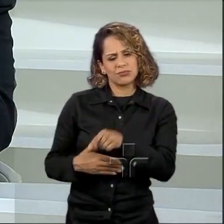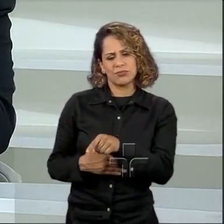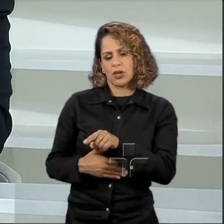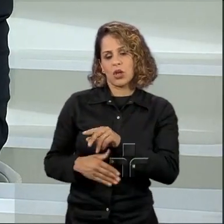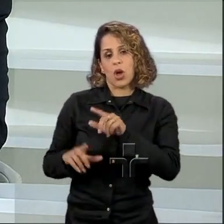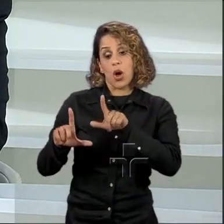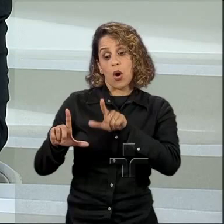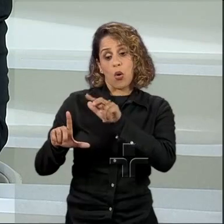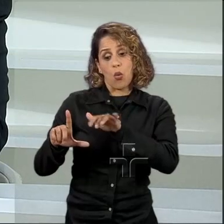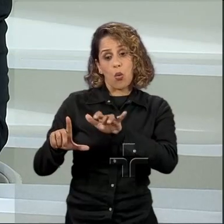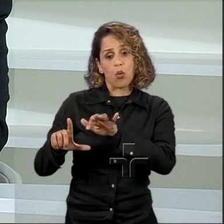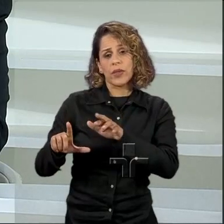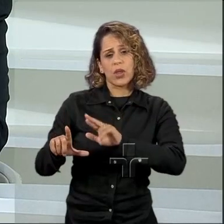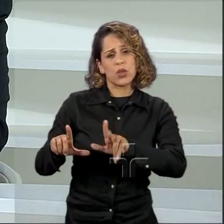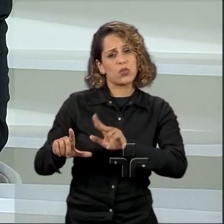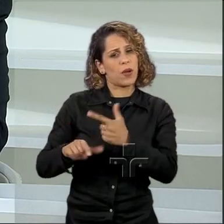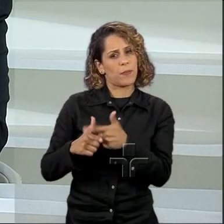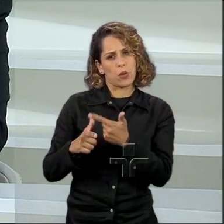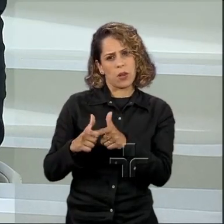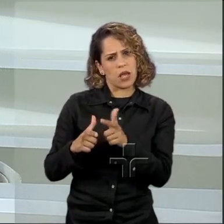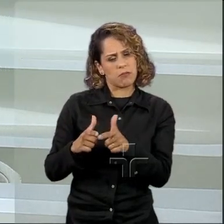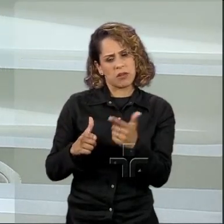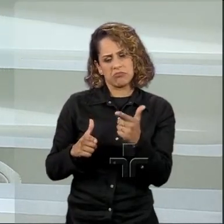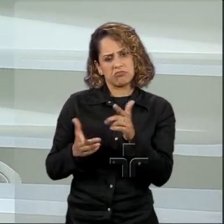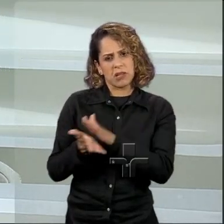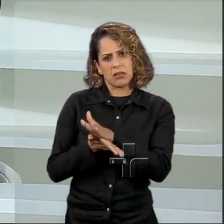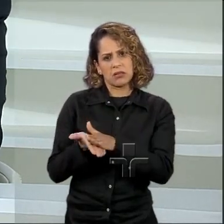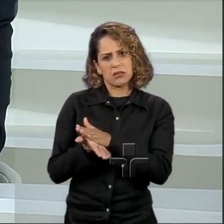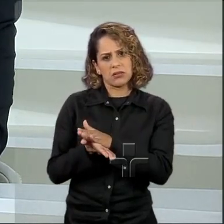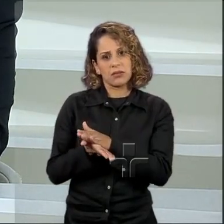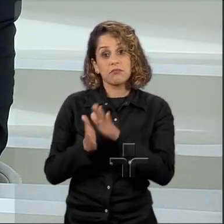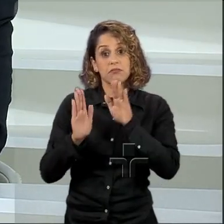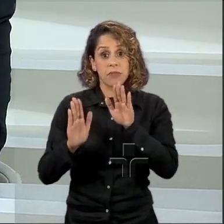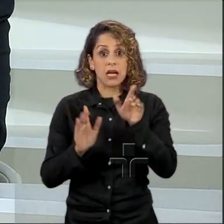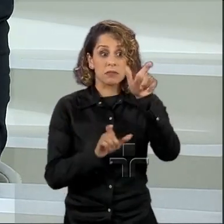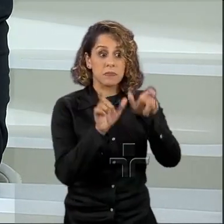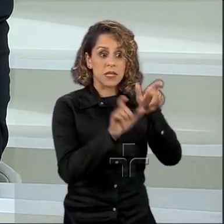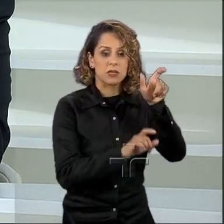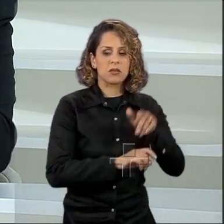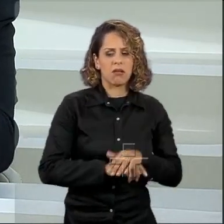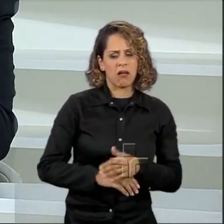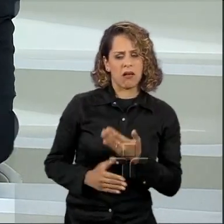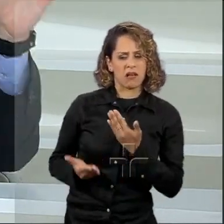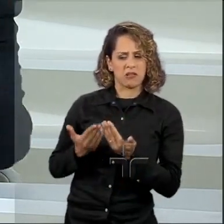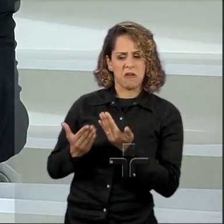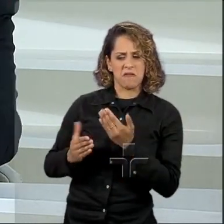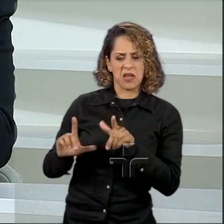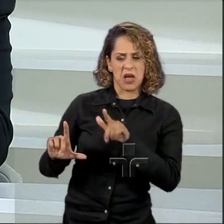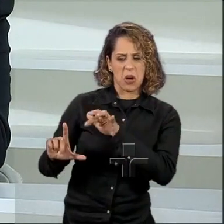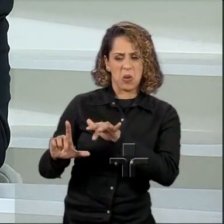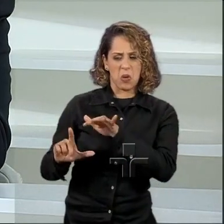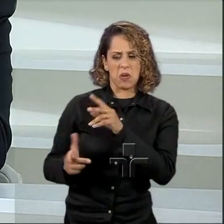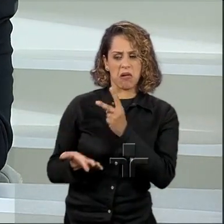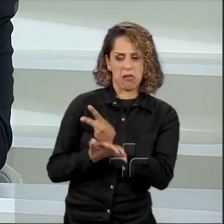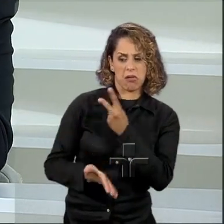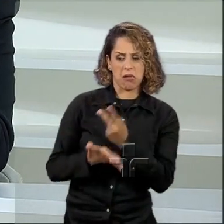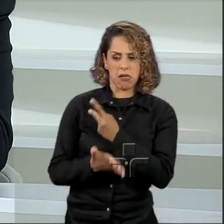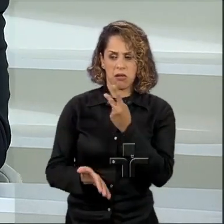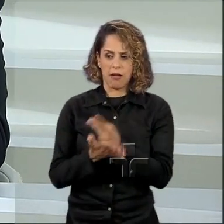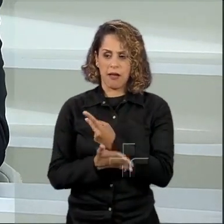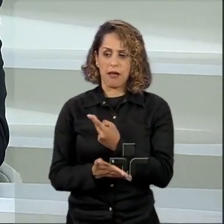Não, questiona-se as urnas, porque, afinal de contas, não tem o papelzinho, etc. Tal, as urnas. É que o candidato agora, será